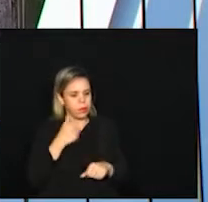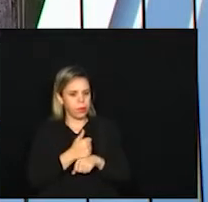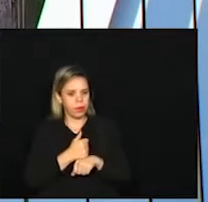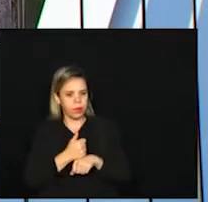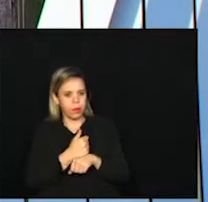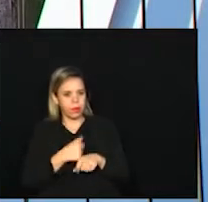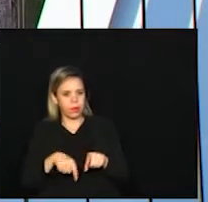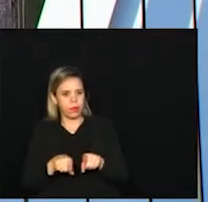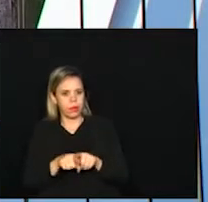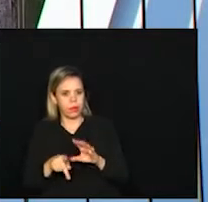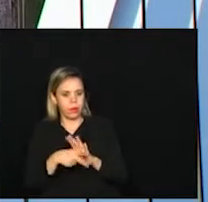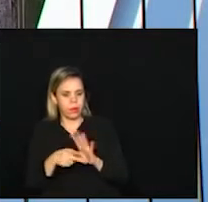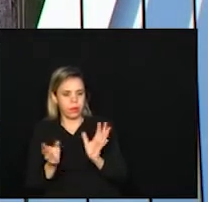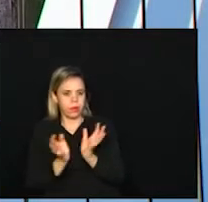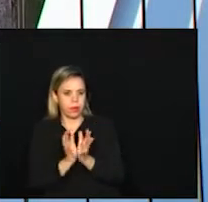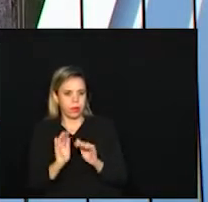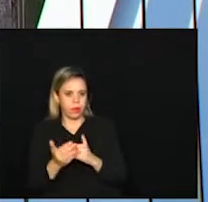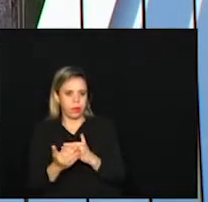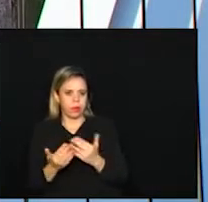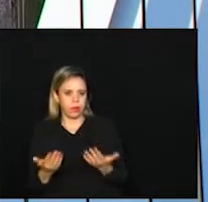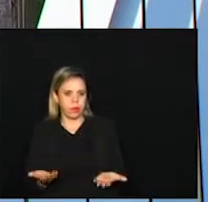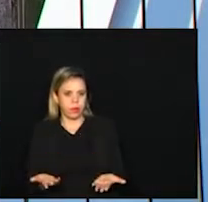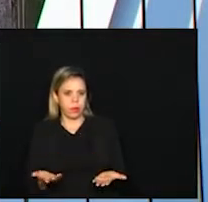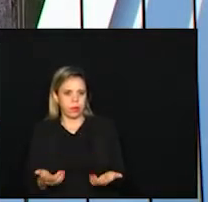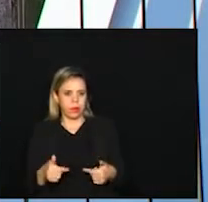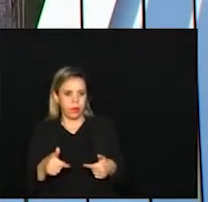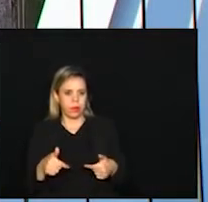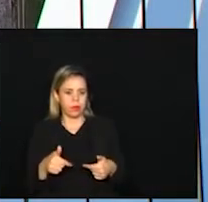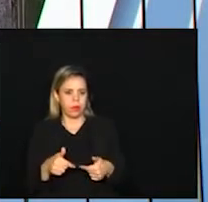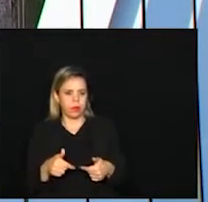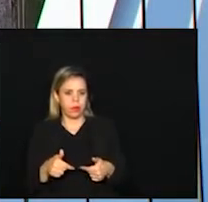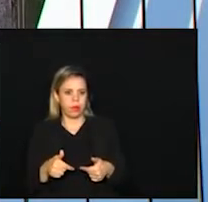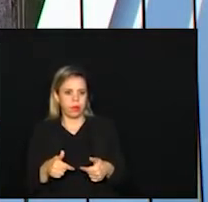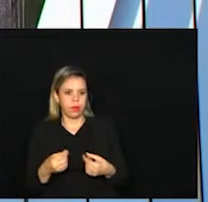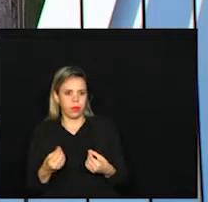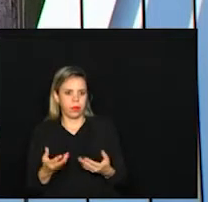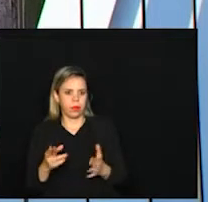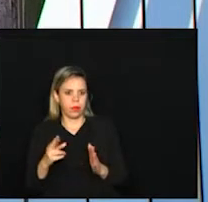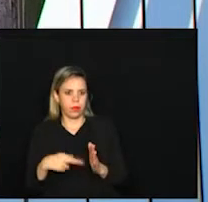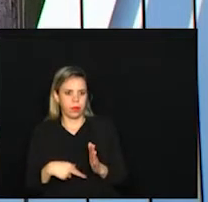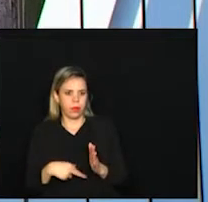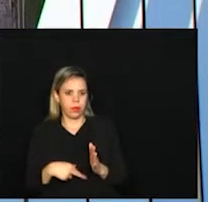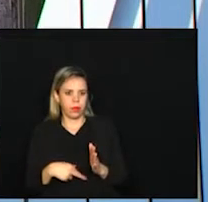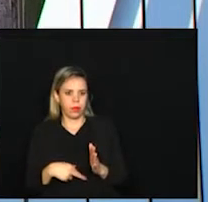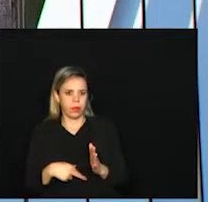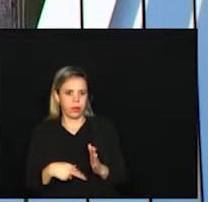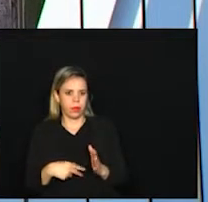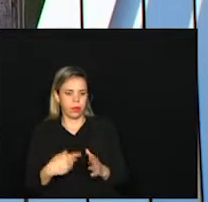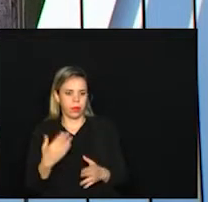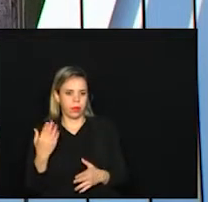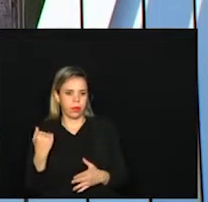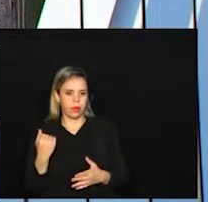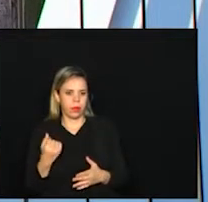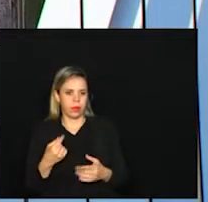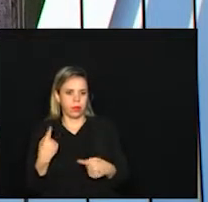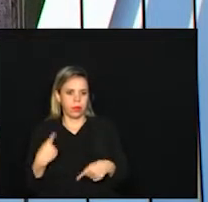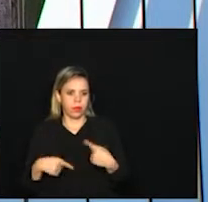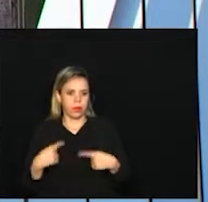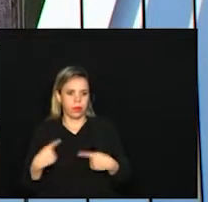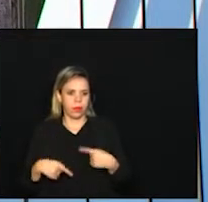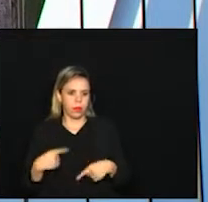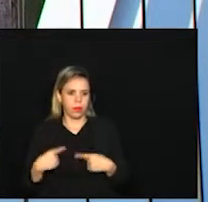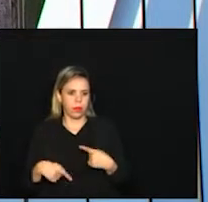especialistas como a própria comunidade então nós tomamos a iniciativa de encaminhar esse relatório parcial porque nós sabemos que está em discussão